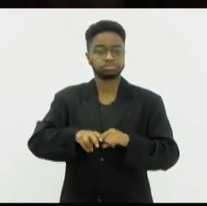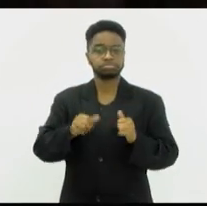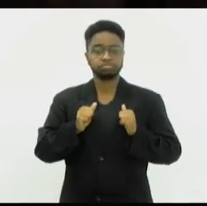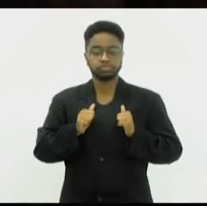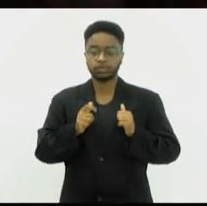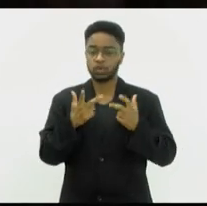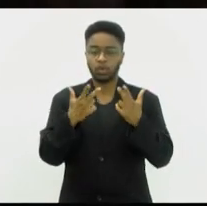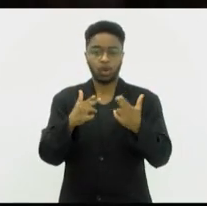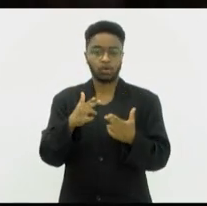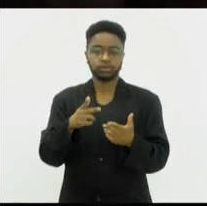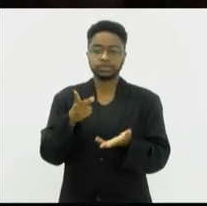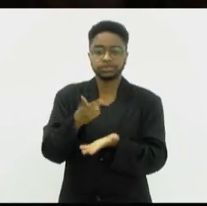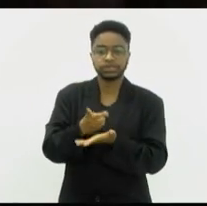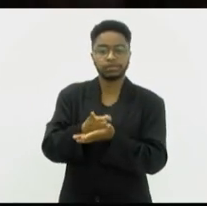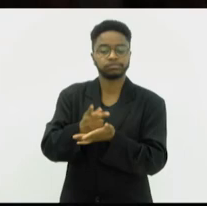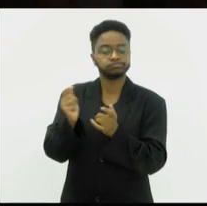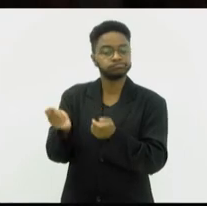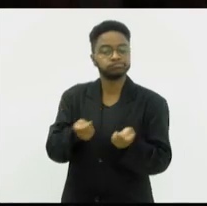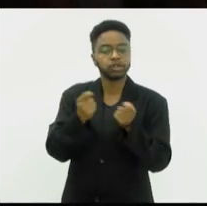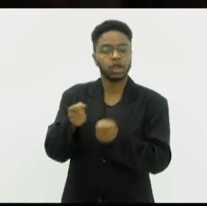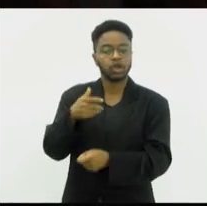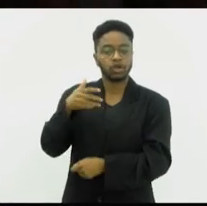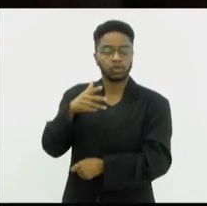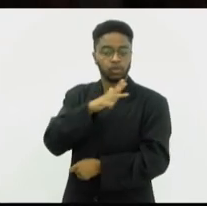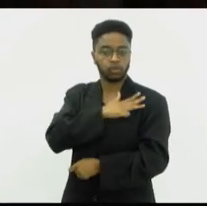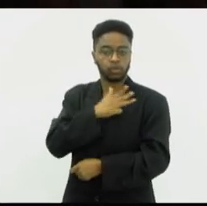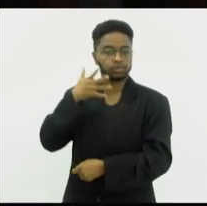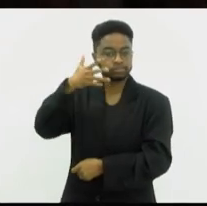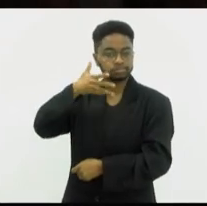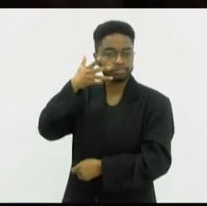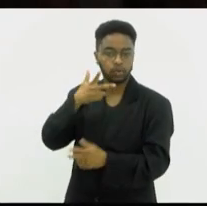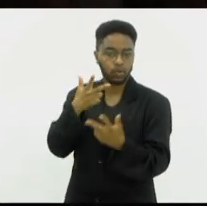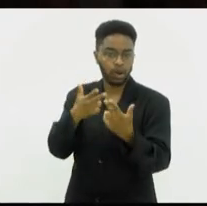Lula, dizendo o seguinte, que